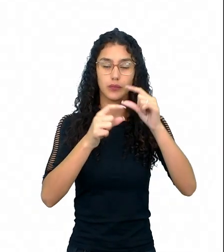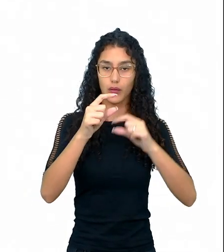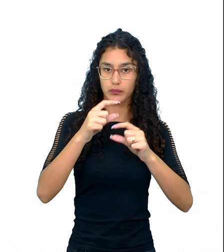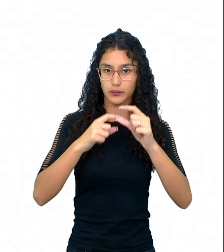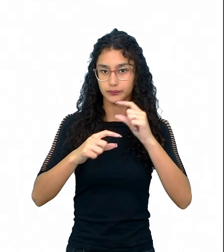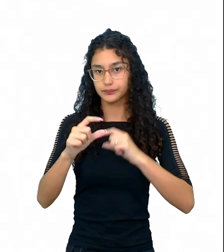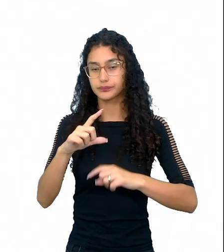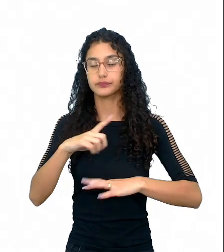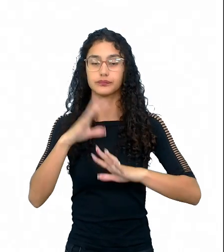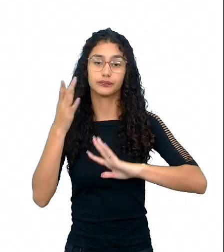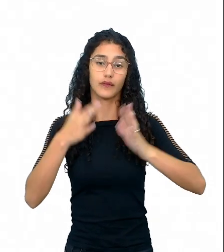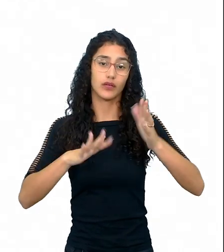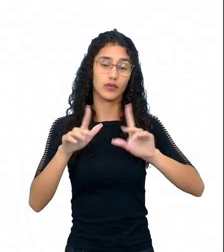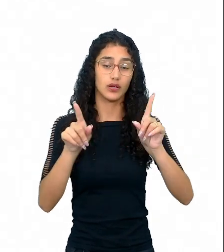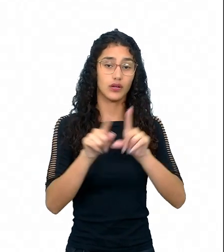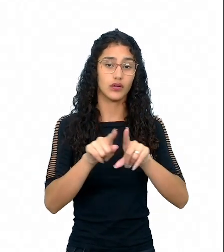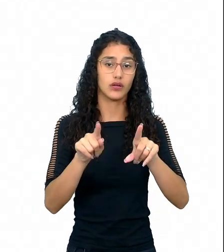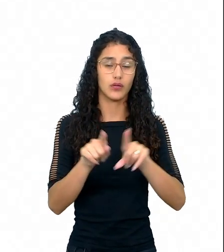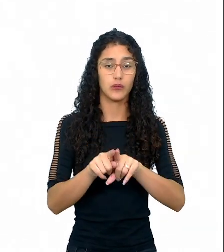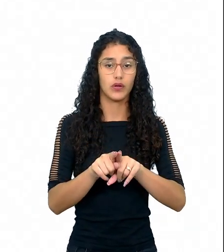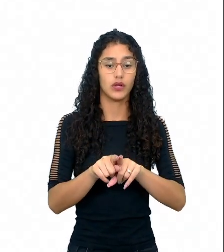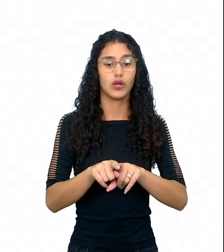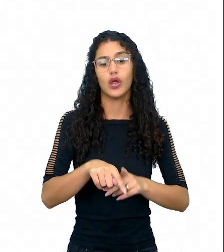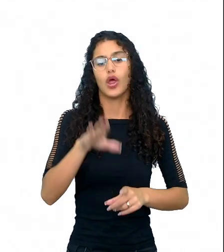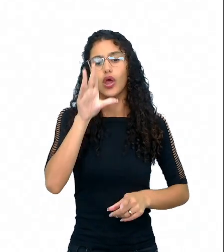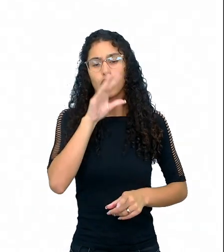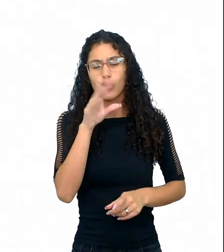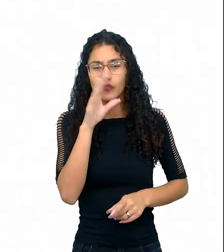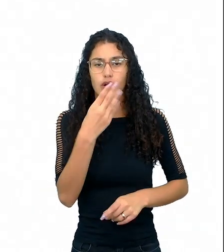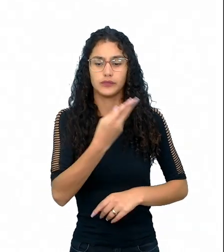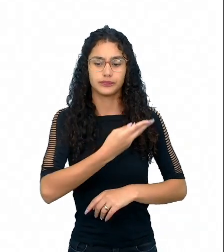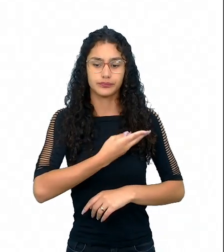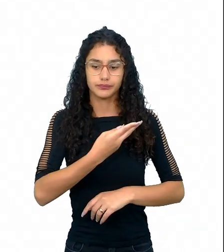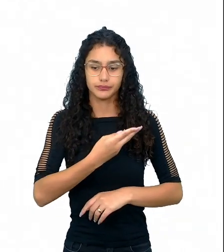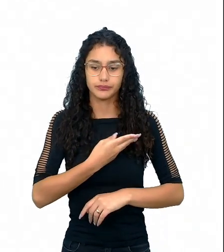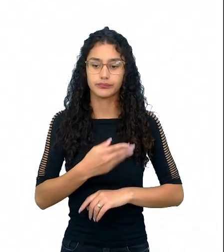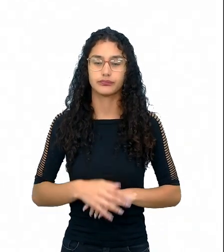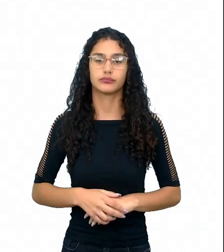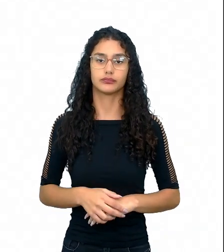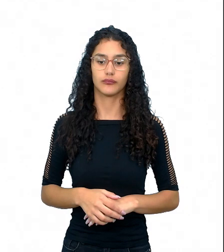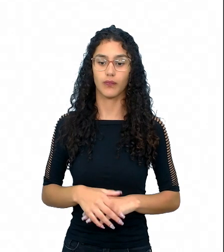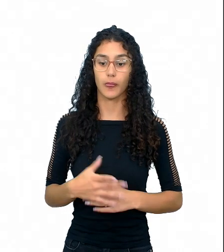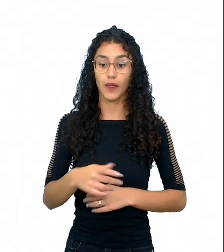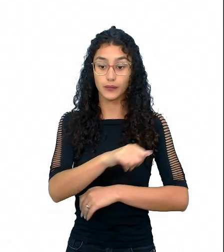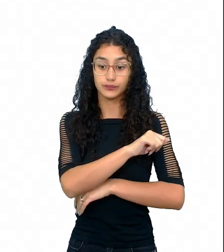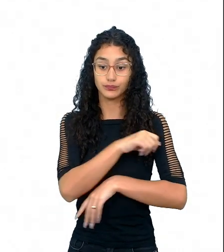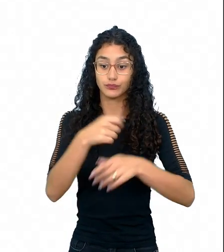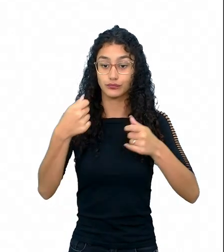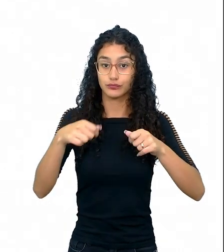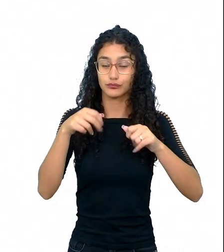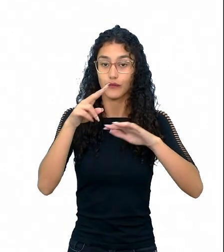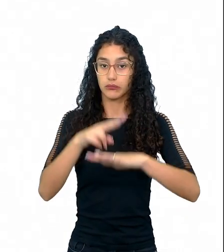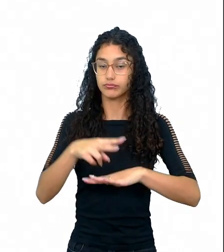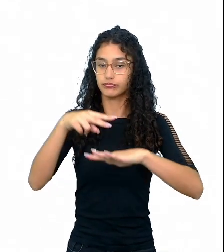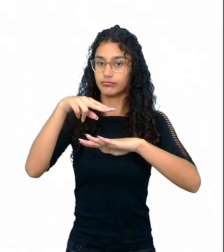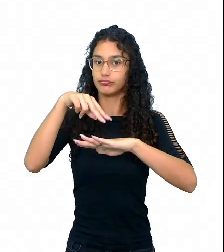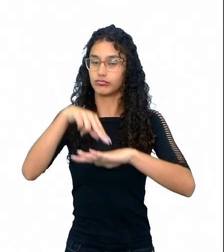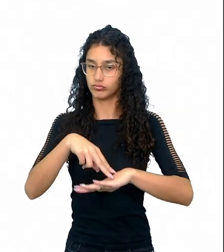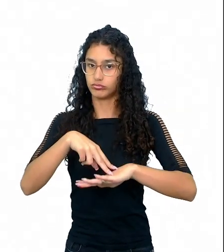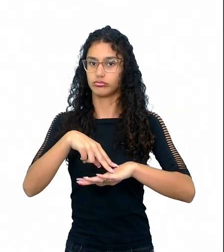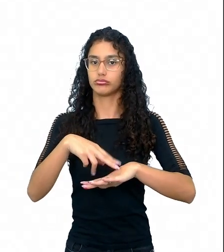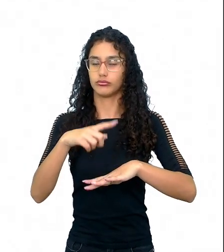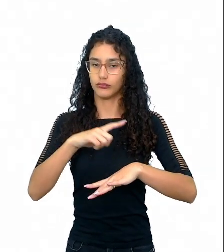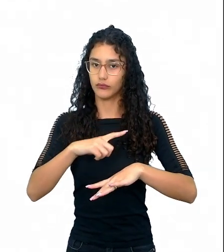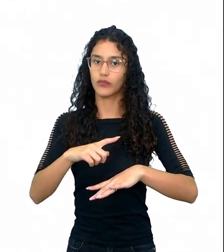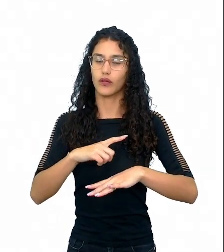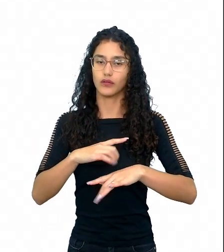quadrinhos, às vezes no falar entre amigos, né? Aí o estudante precisa se posicionar